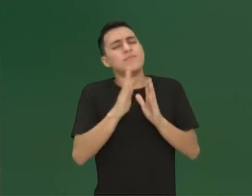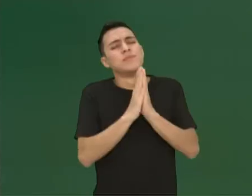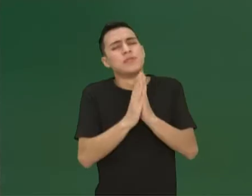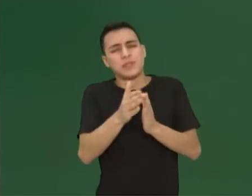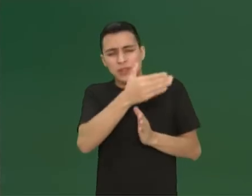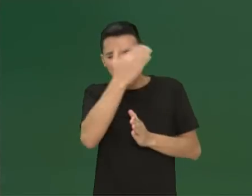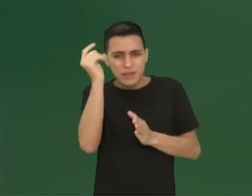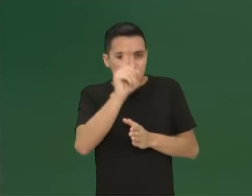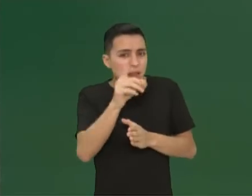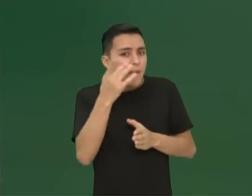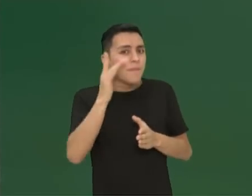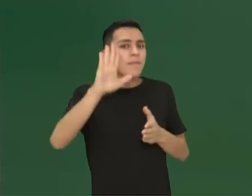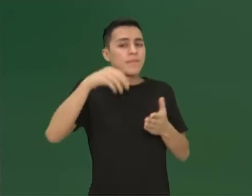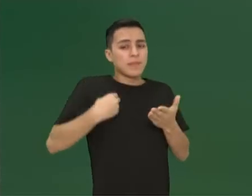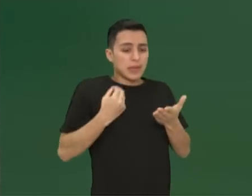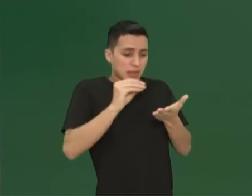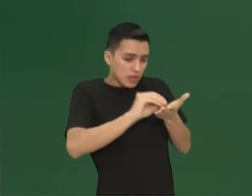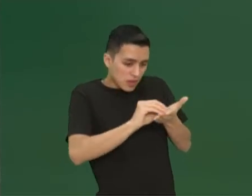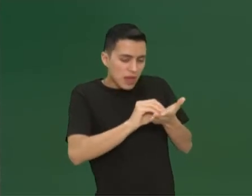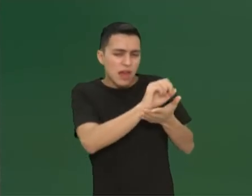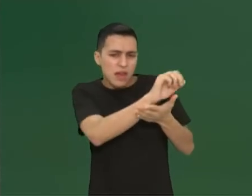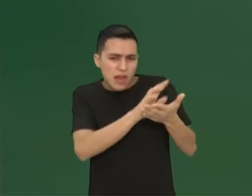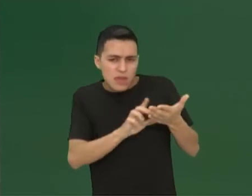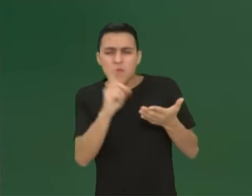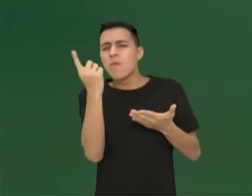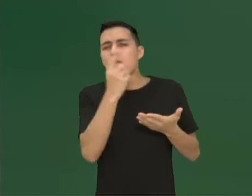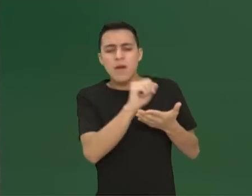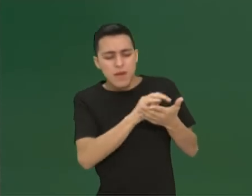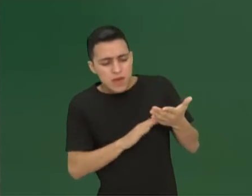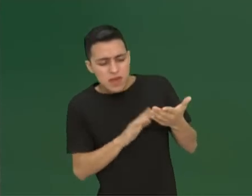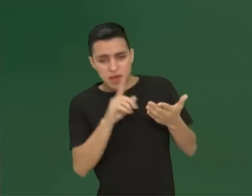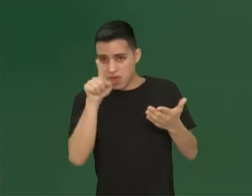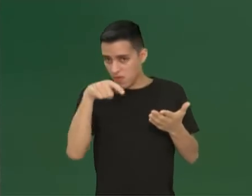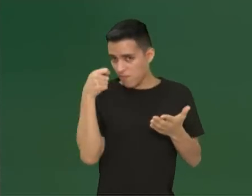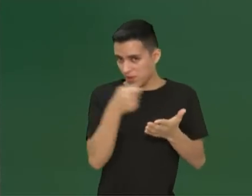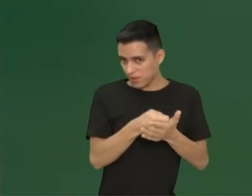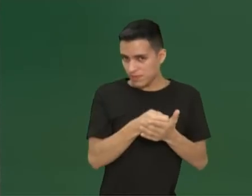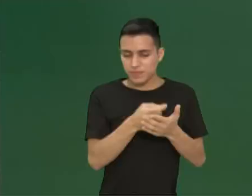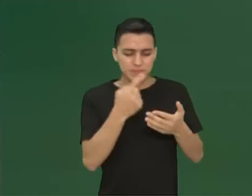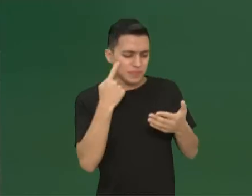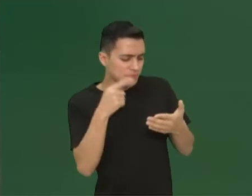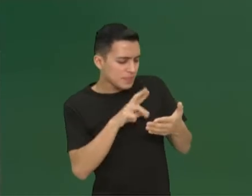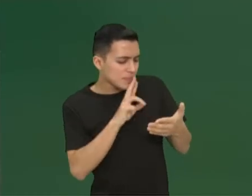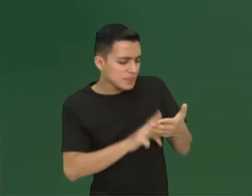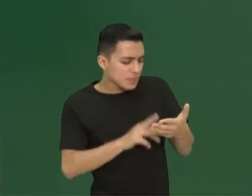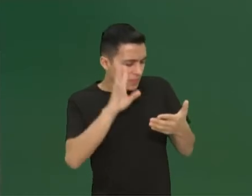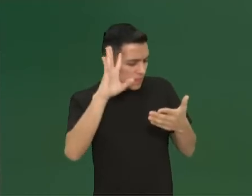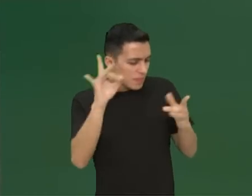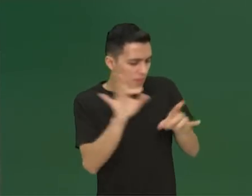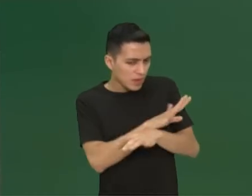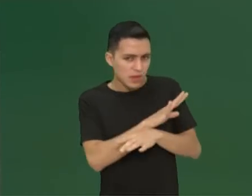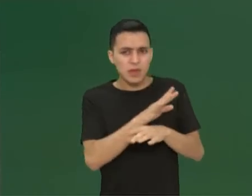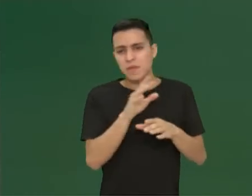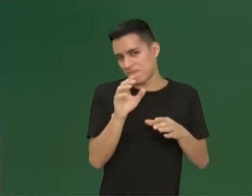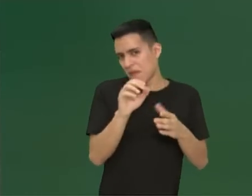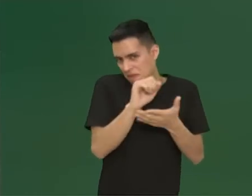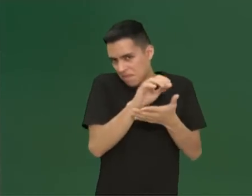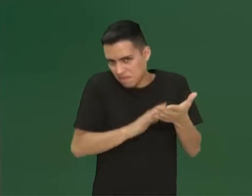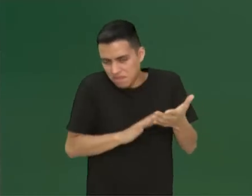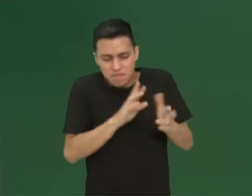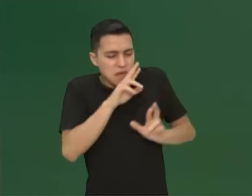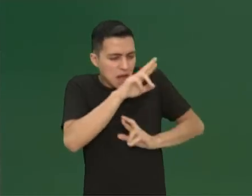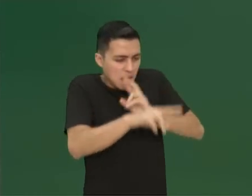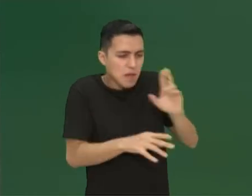de registrar sua frequência. Acesse a atividade número 1, que é obrigatória, resolva o exercício ou os exercícios